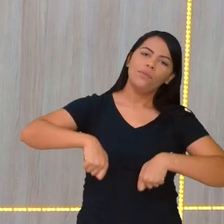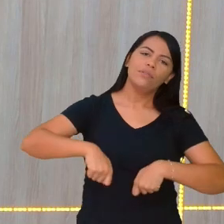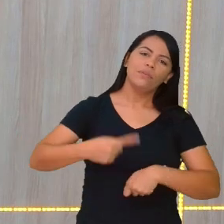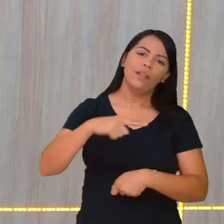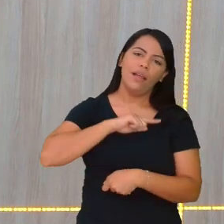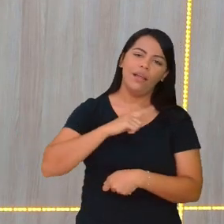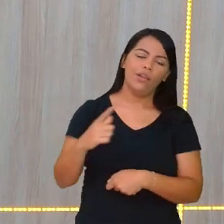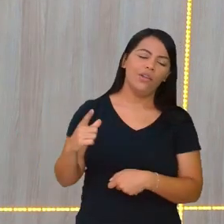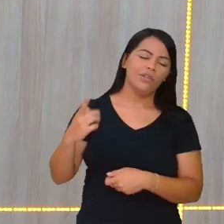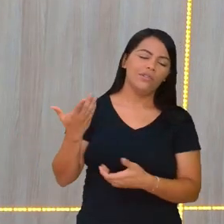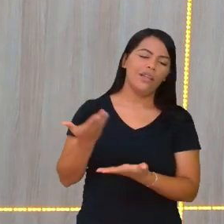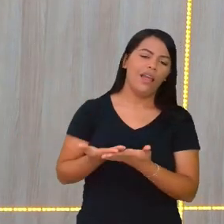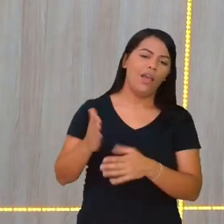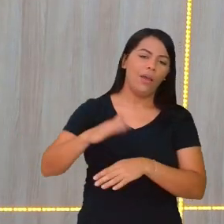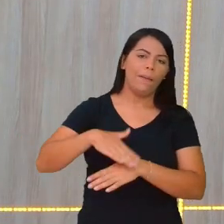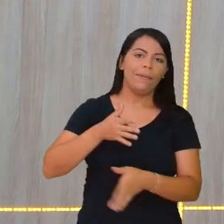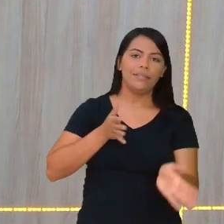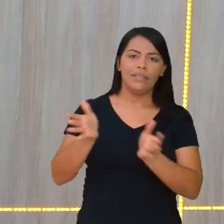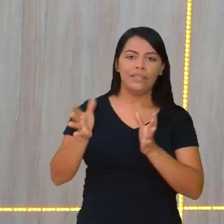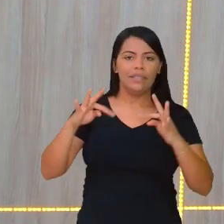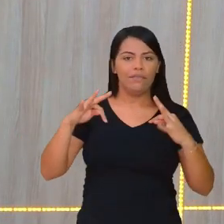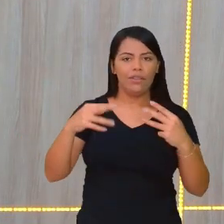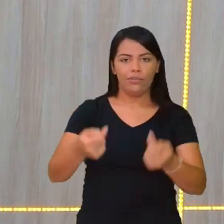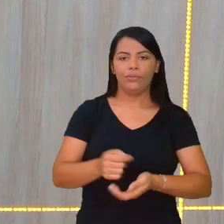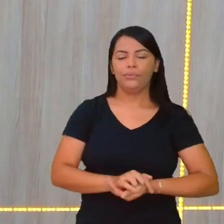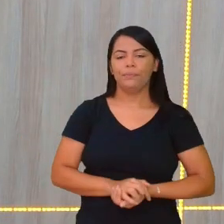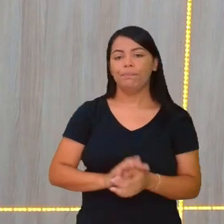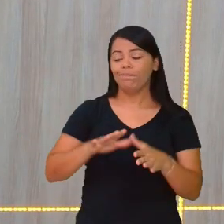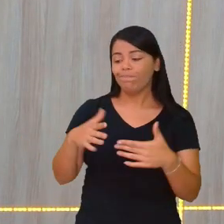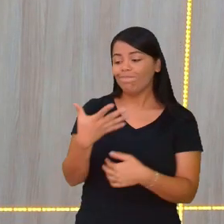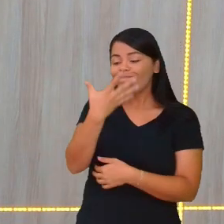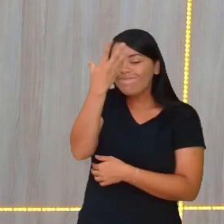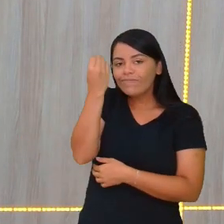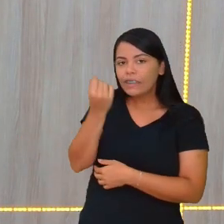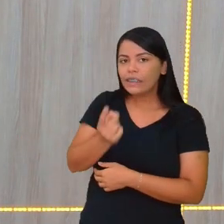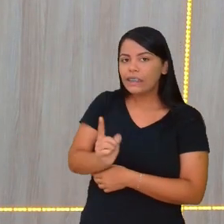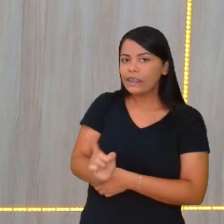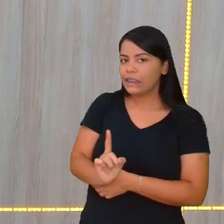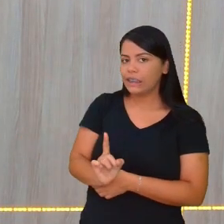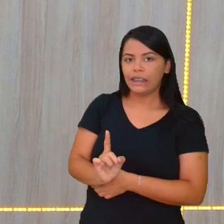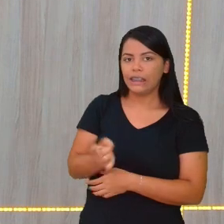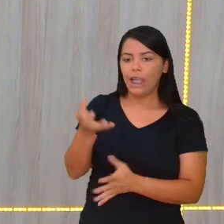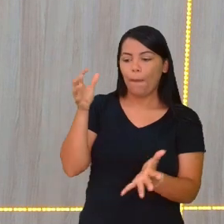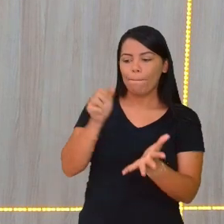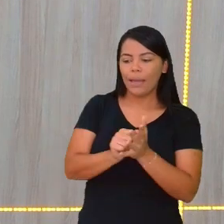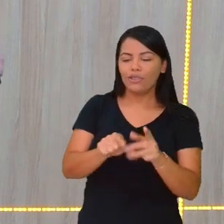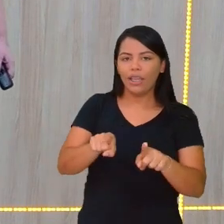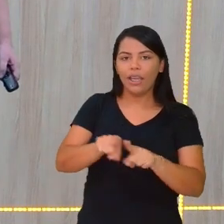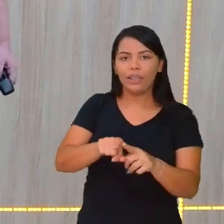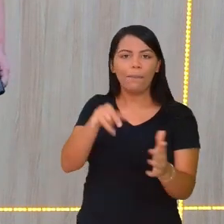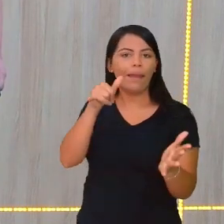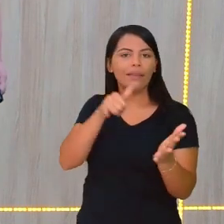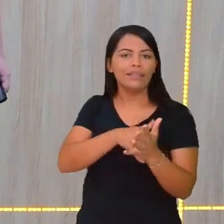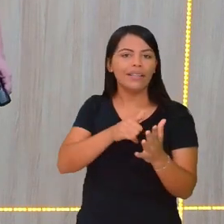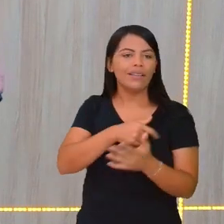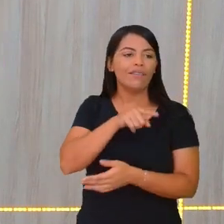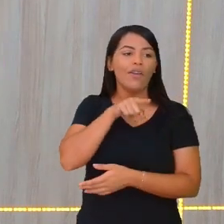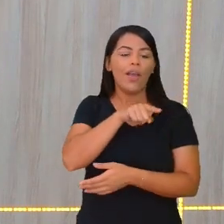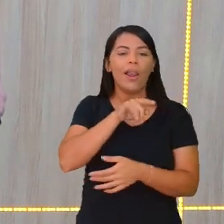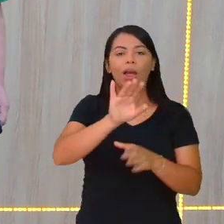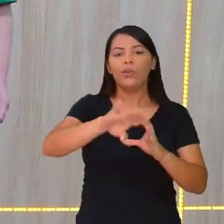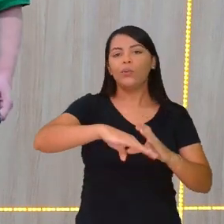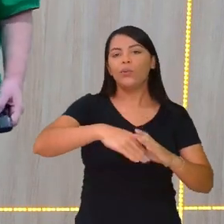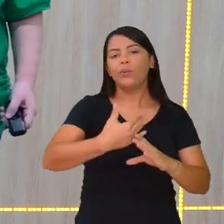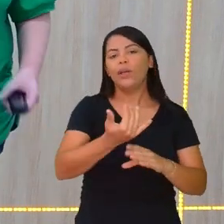a todos. Bom, não esqueça também de baixar, de se inscrever no Educa Recife lá do